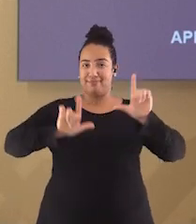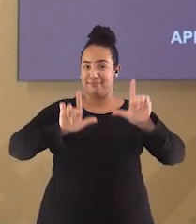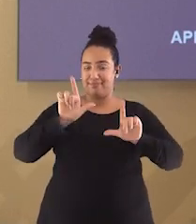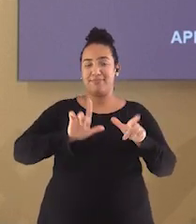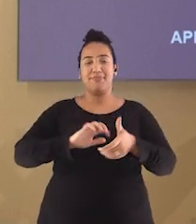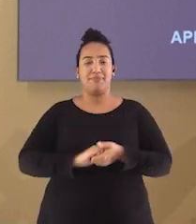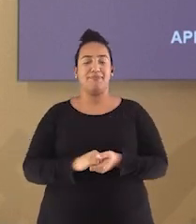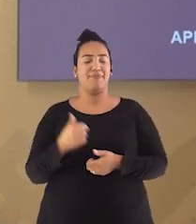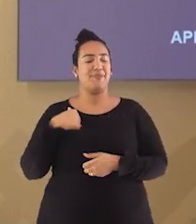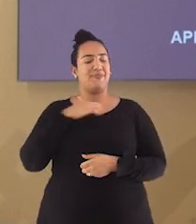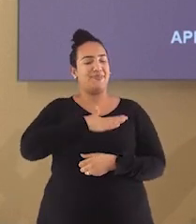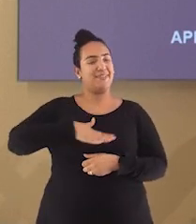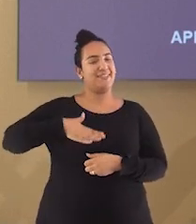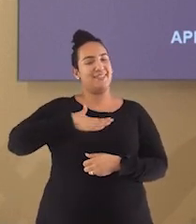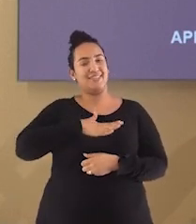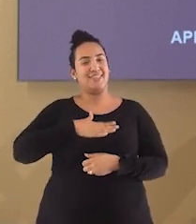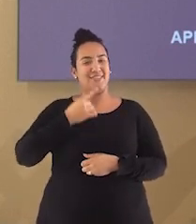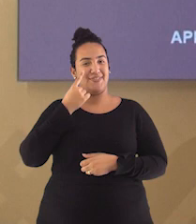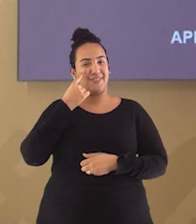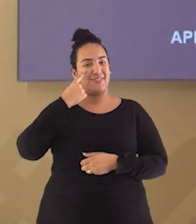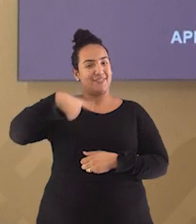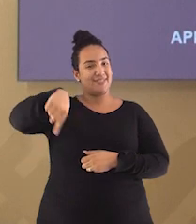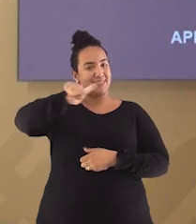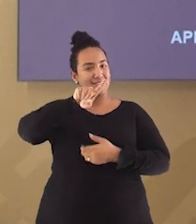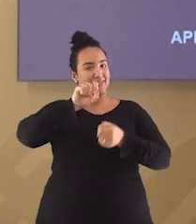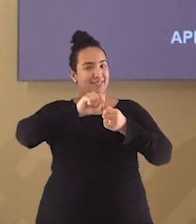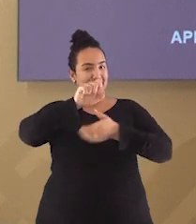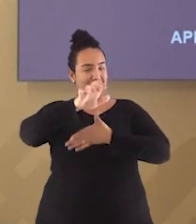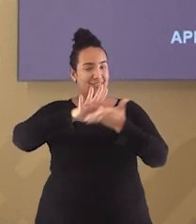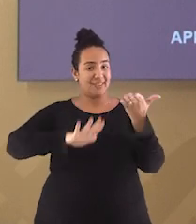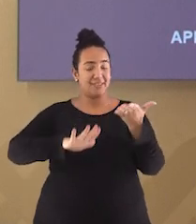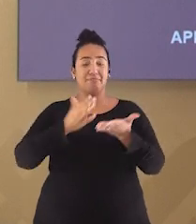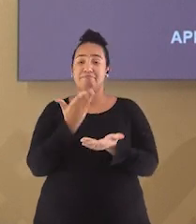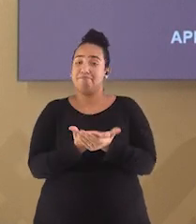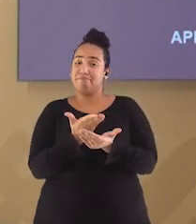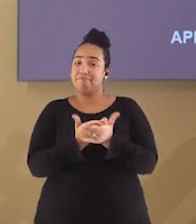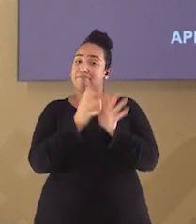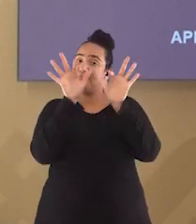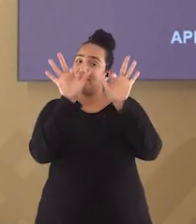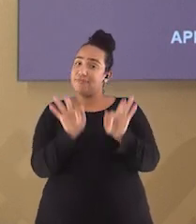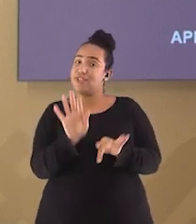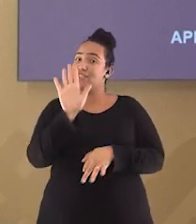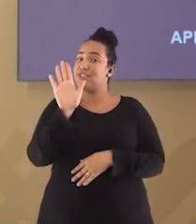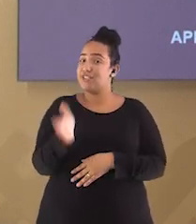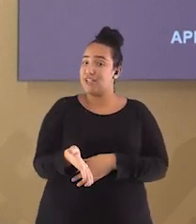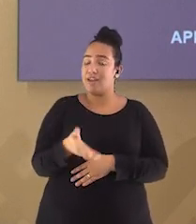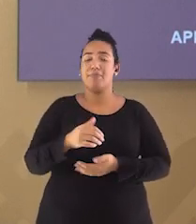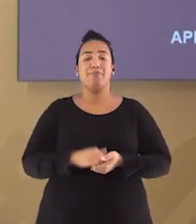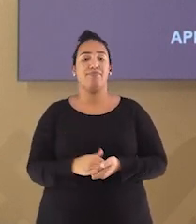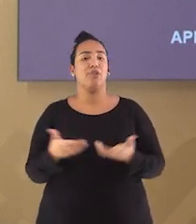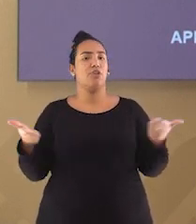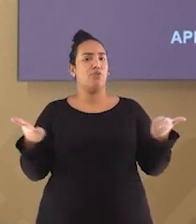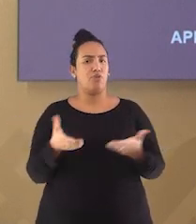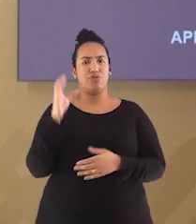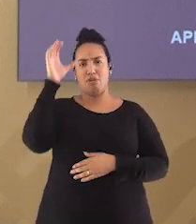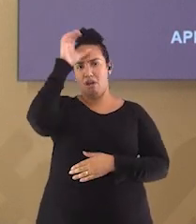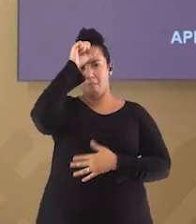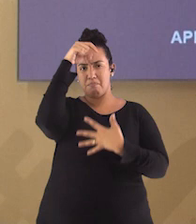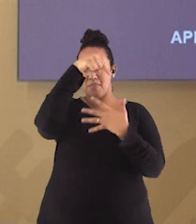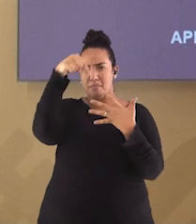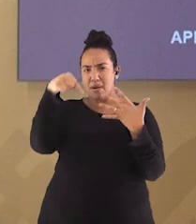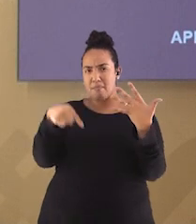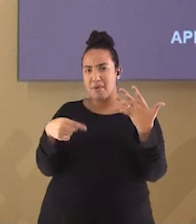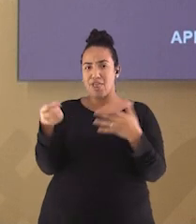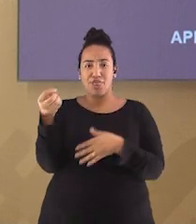vou gostar bastante de ver a postagem de vocês a nossa aula termina aqui e hoje nós Aprendemos muitas coisas